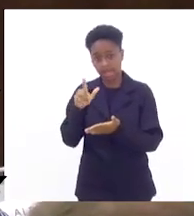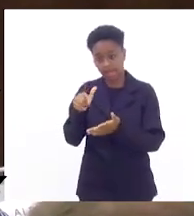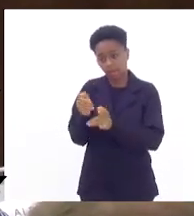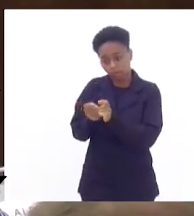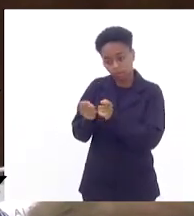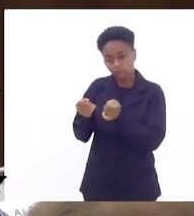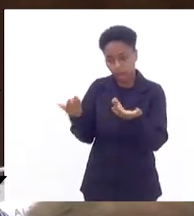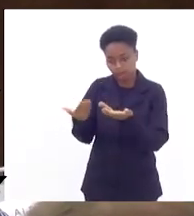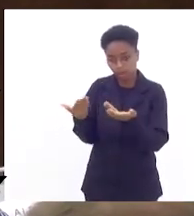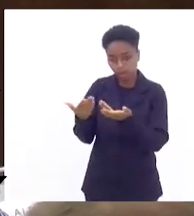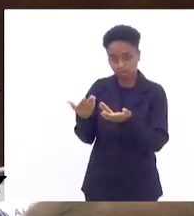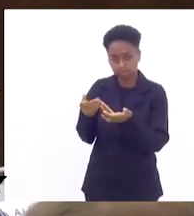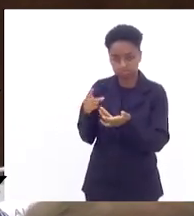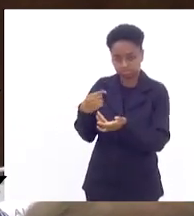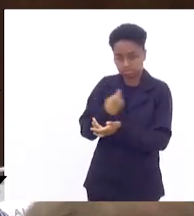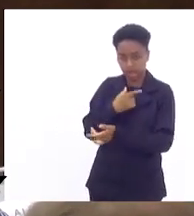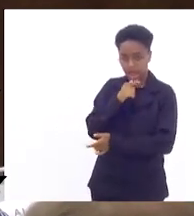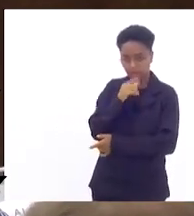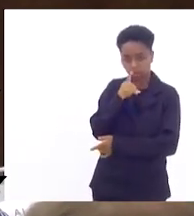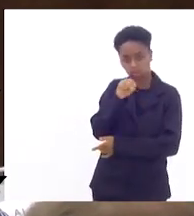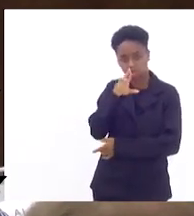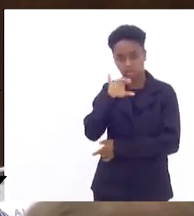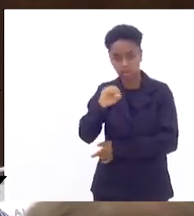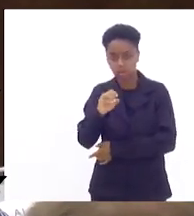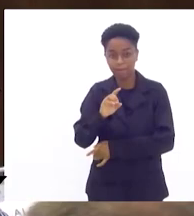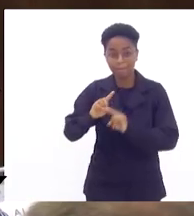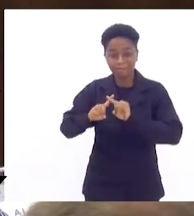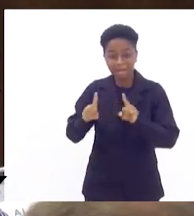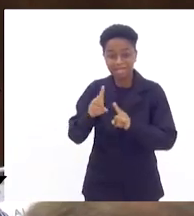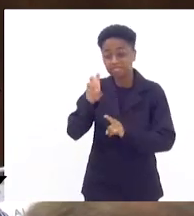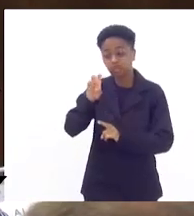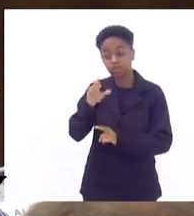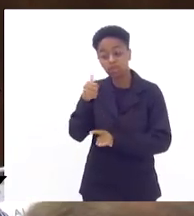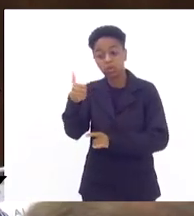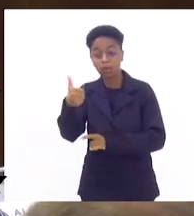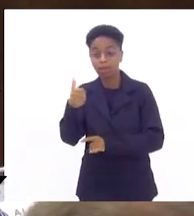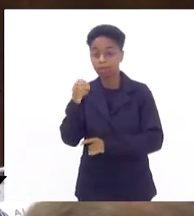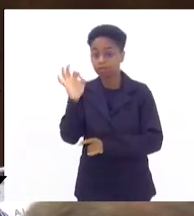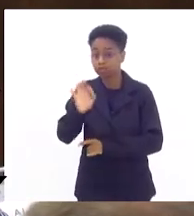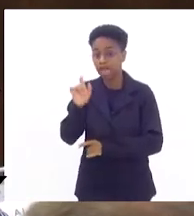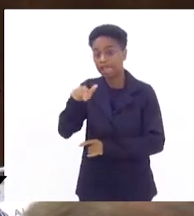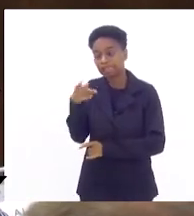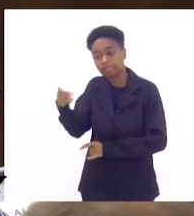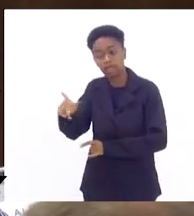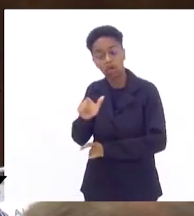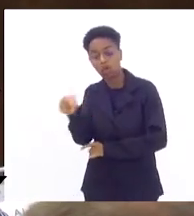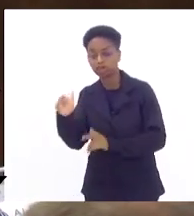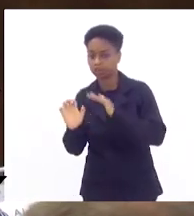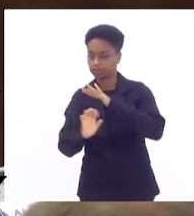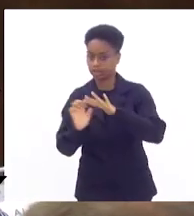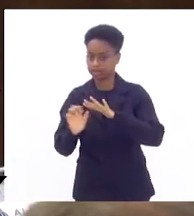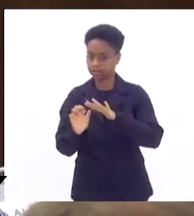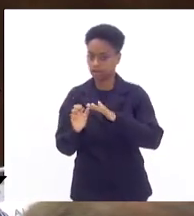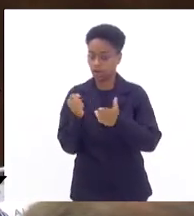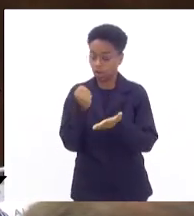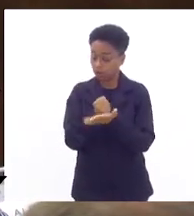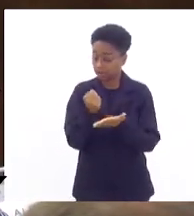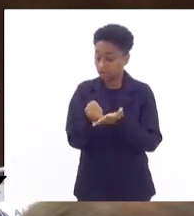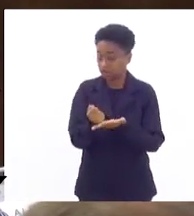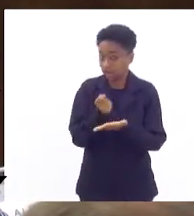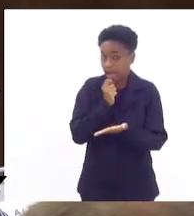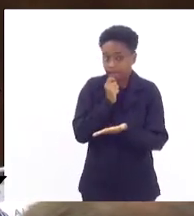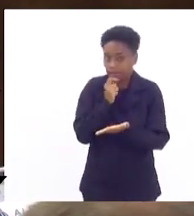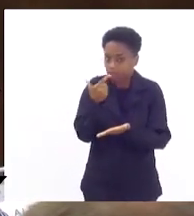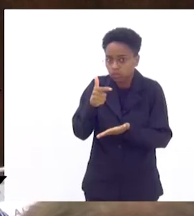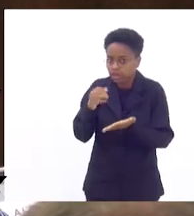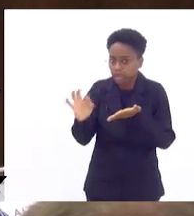hoje da Águas do Rio, ela não é totalmente nossa, 51% é da EGEA. Então, esse contrato ainda não foi